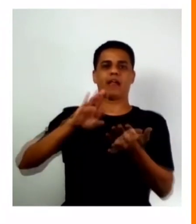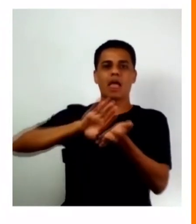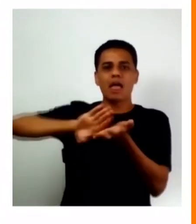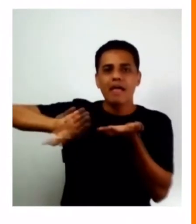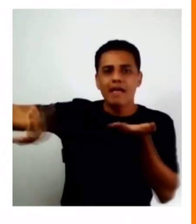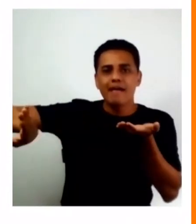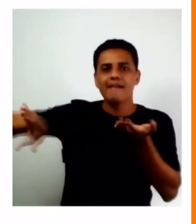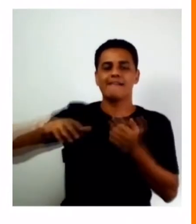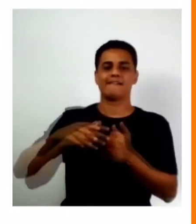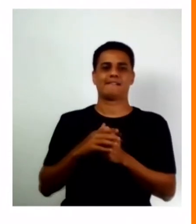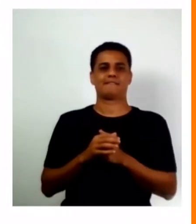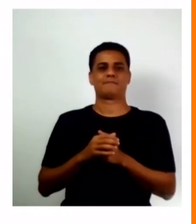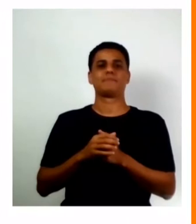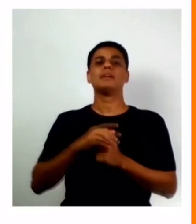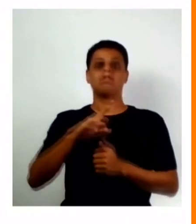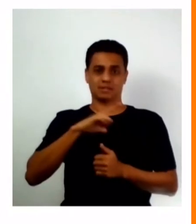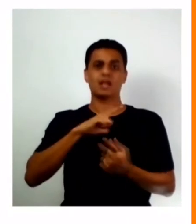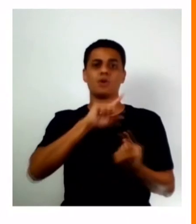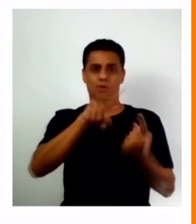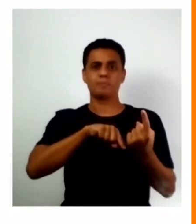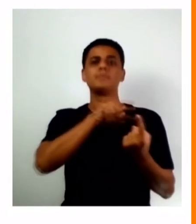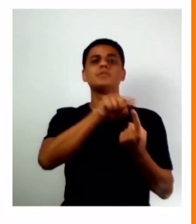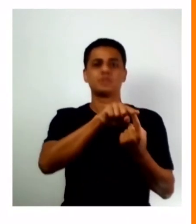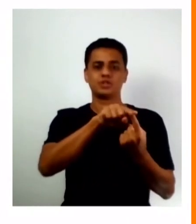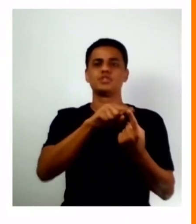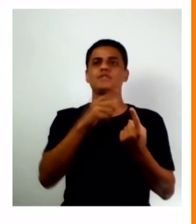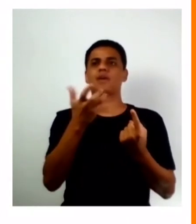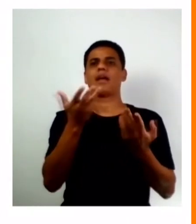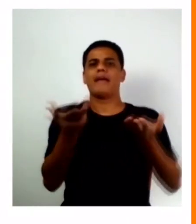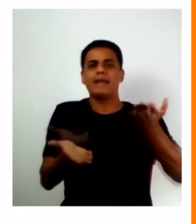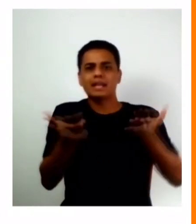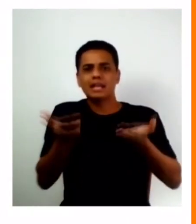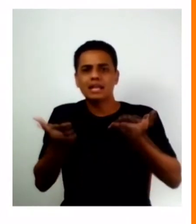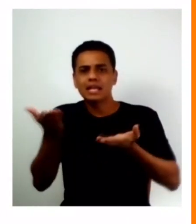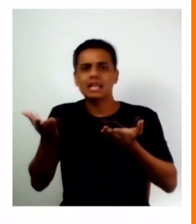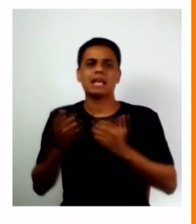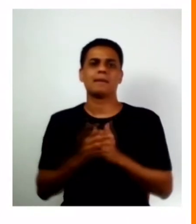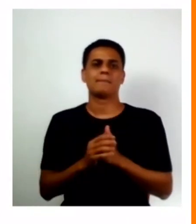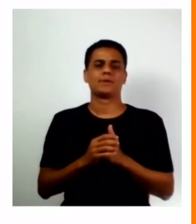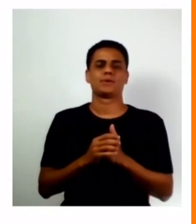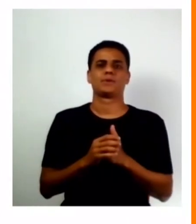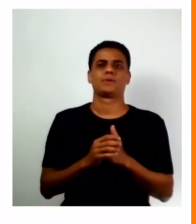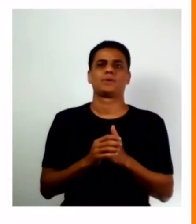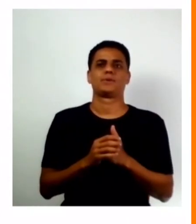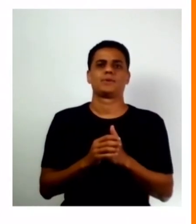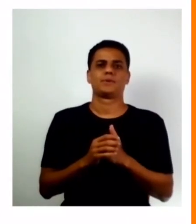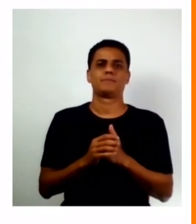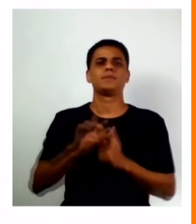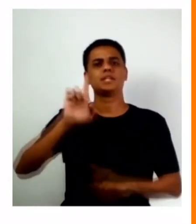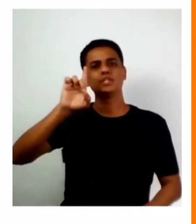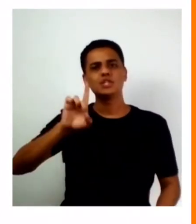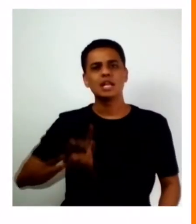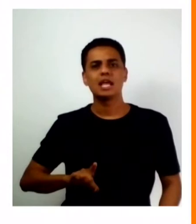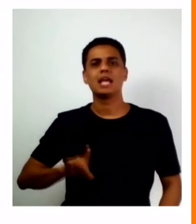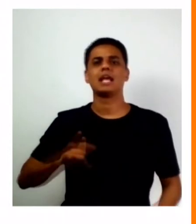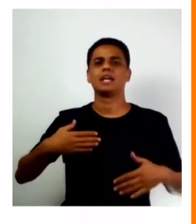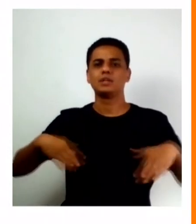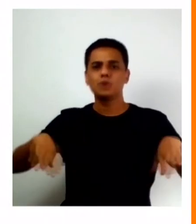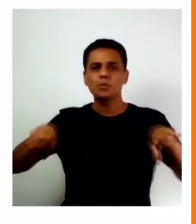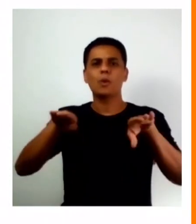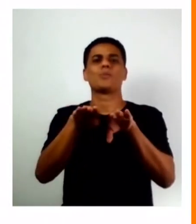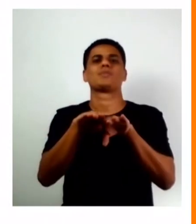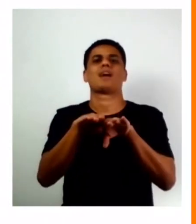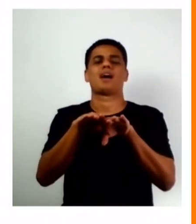objetivos sobre o equilíbrio e os direitos igualitarios de